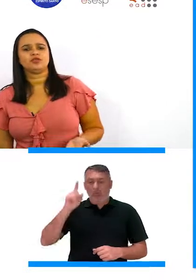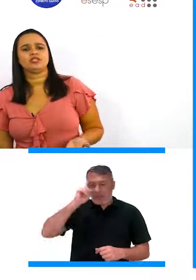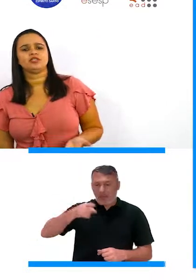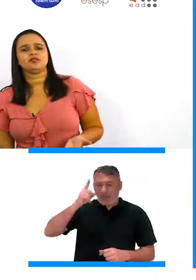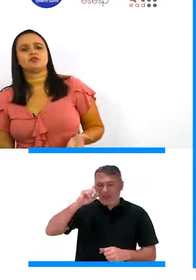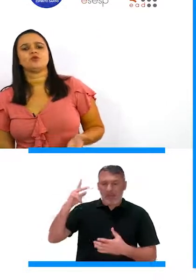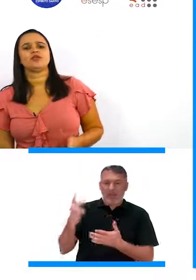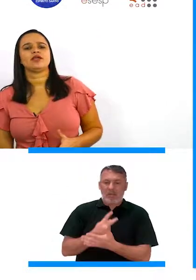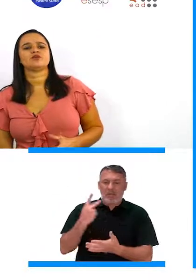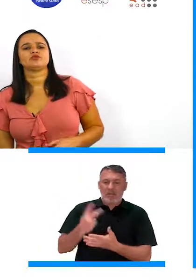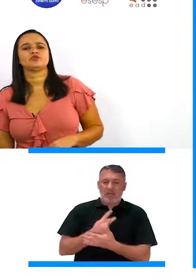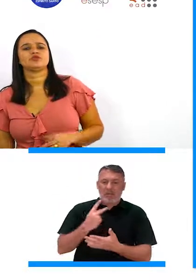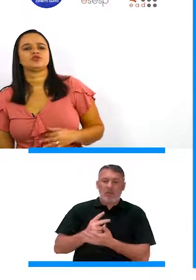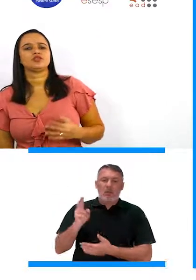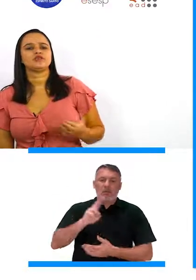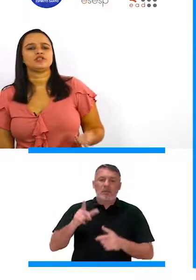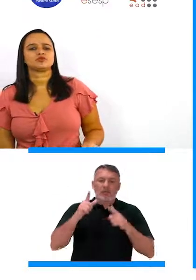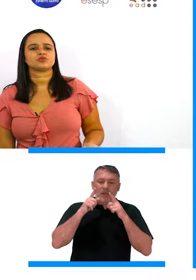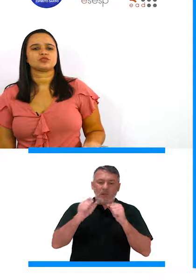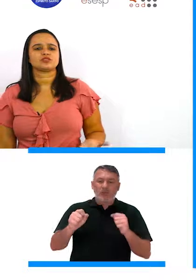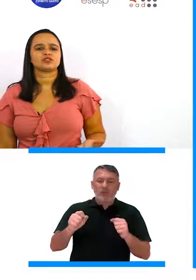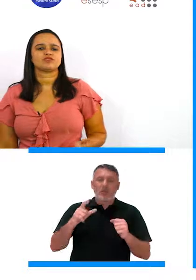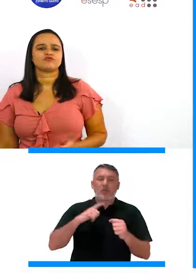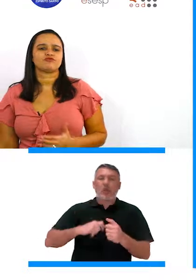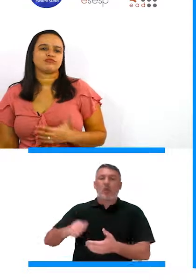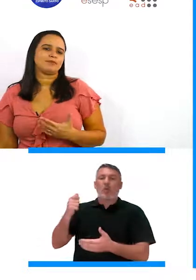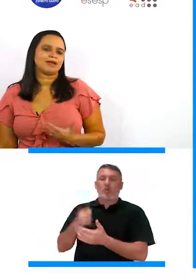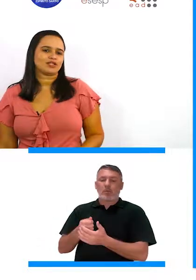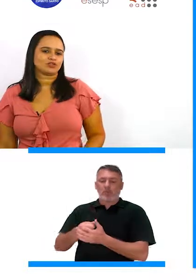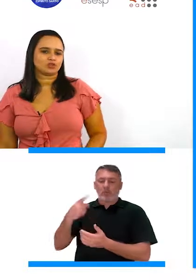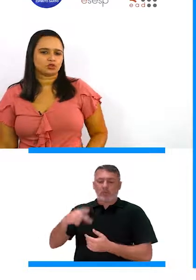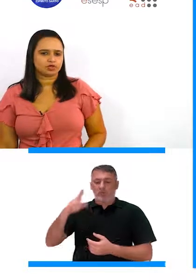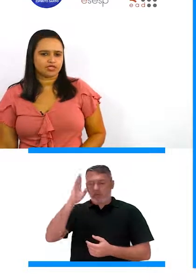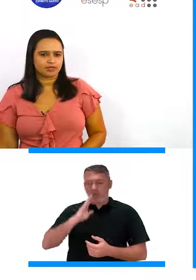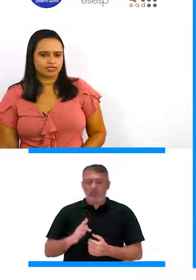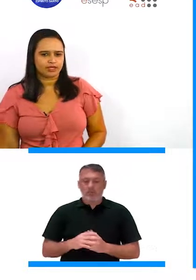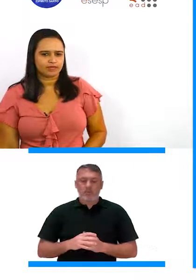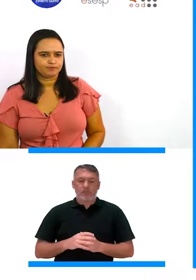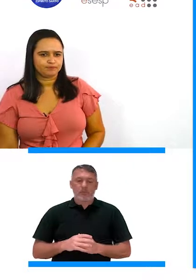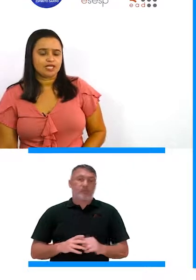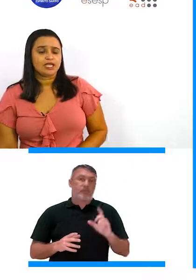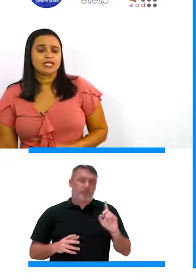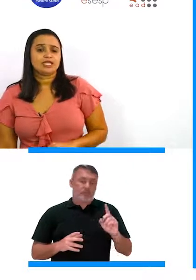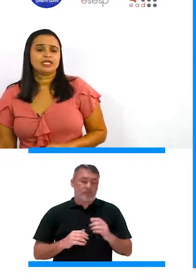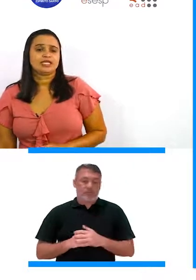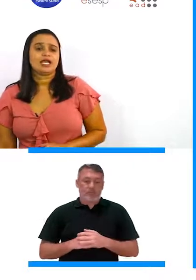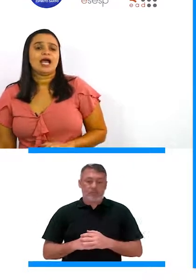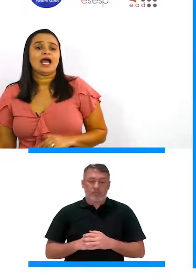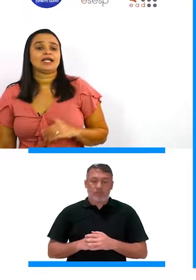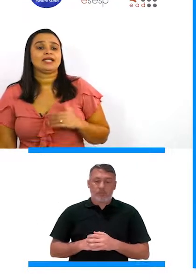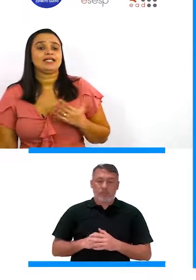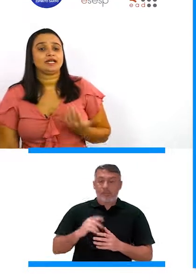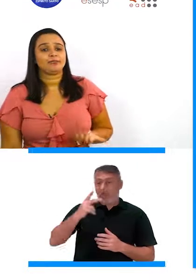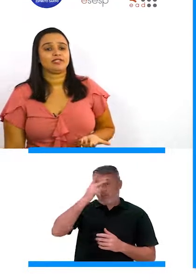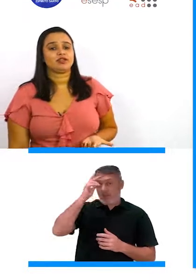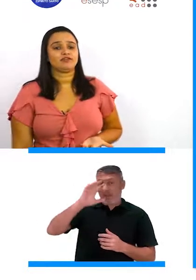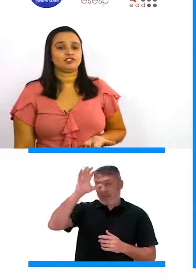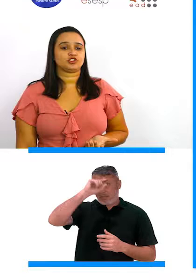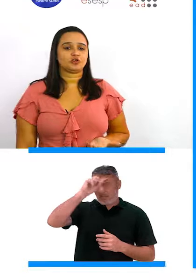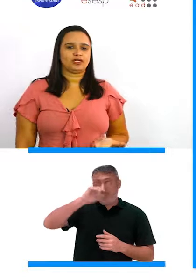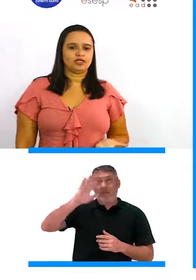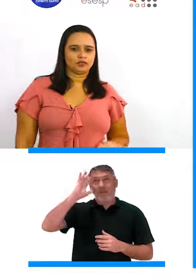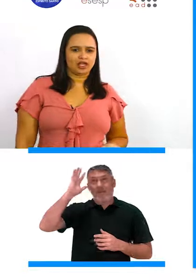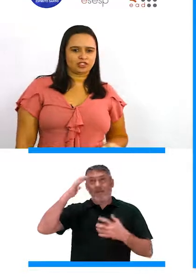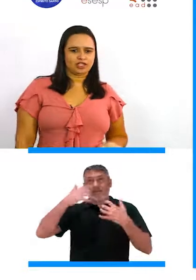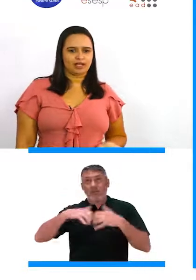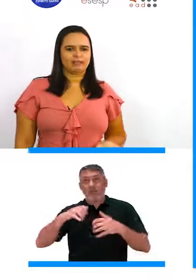continuar condenando como erro os usos linguísticos que estão firmados no português brasileiro. E D. Aquele que aprendeu a refletir